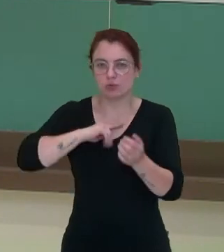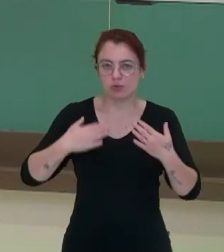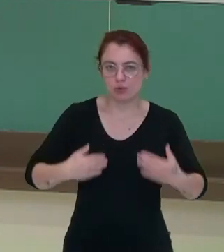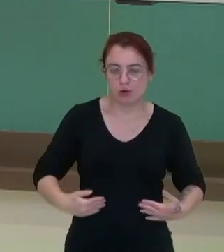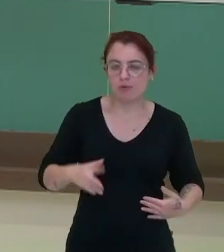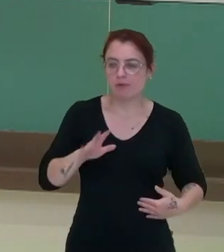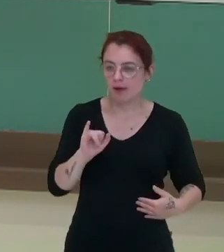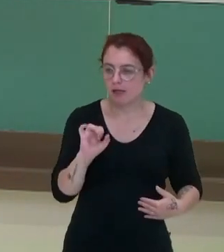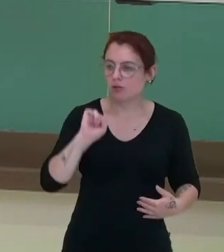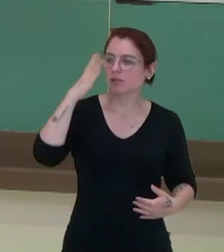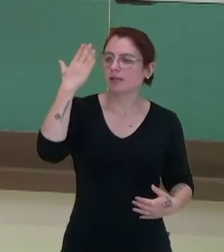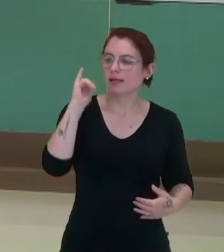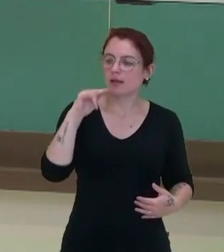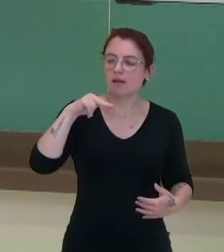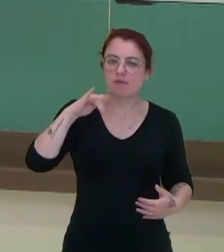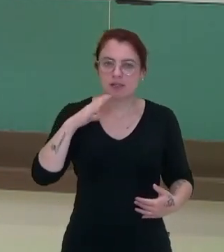infecção,